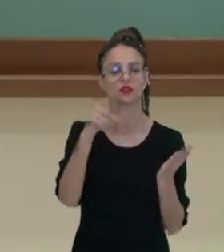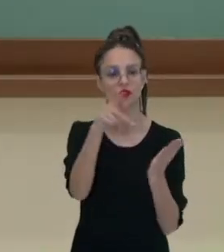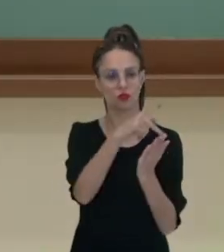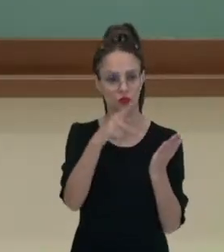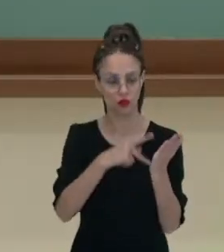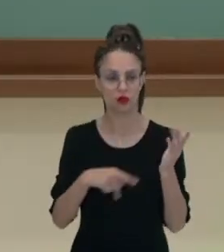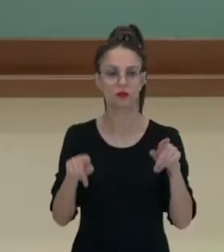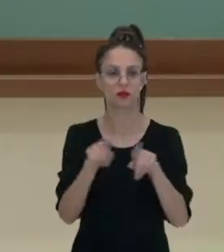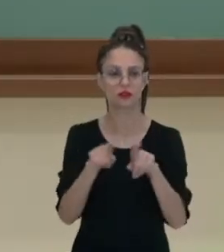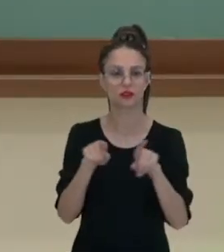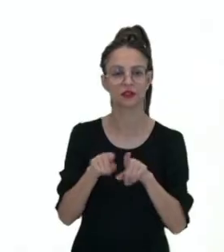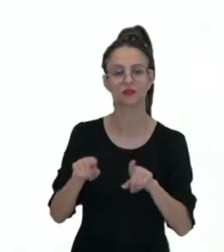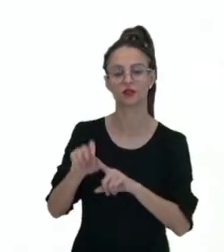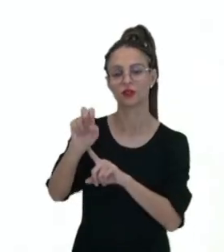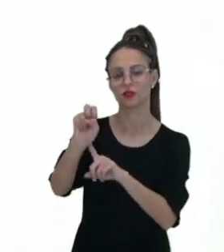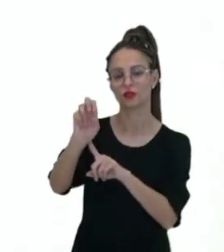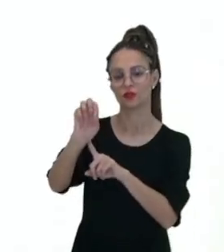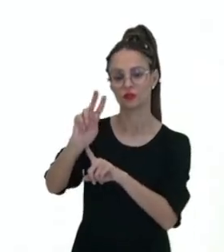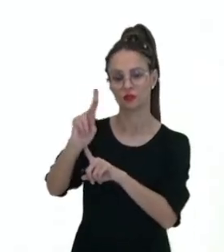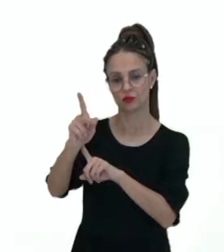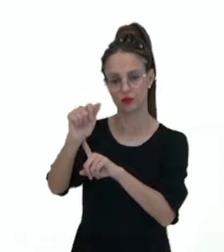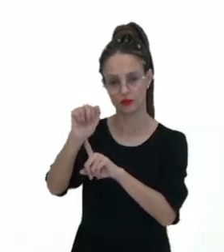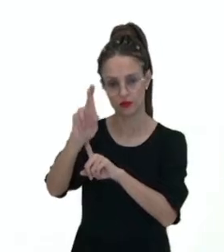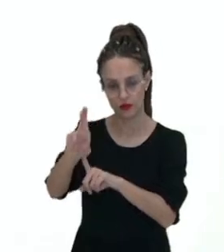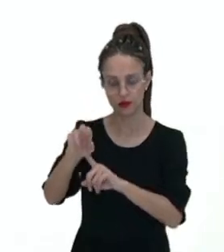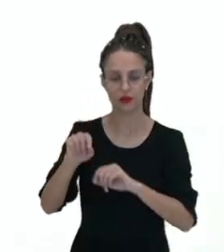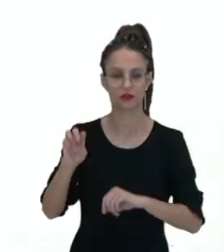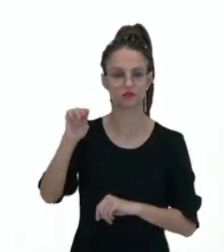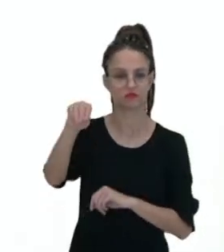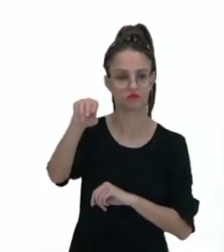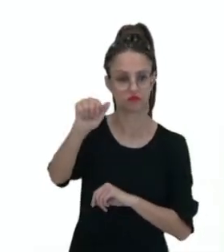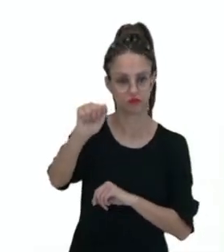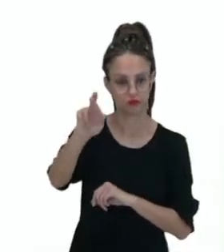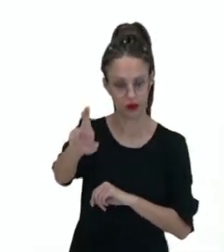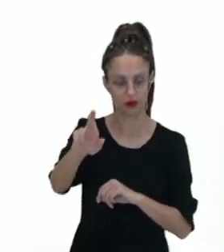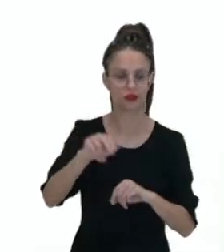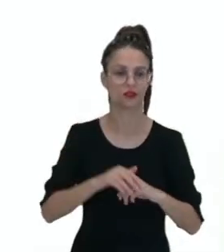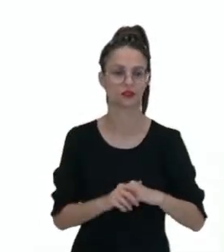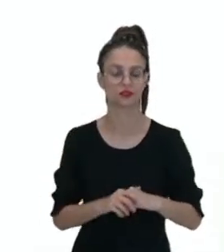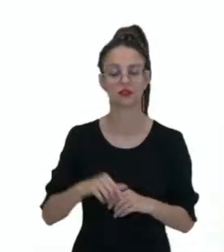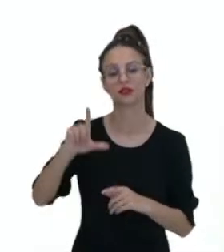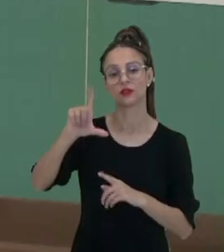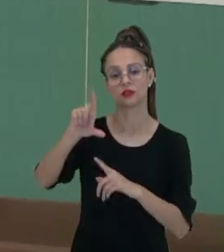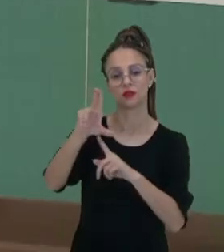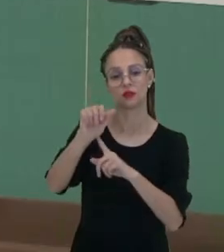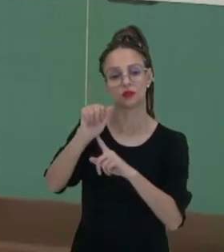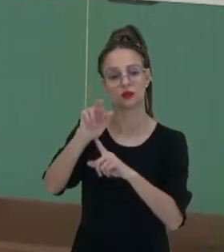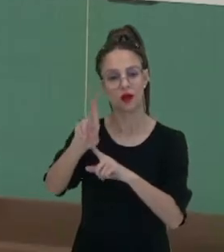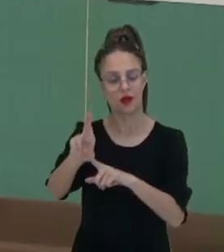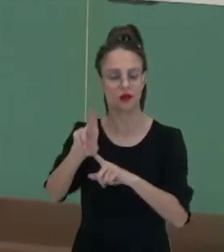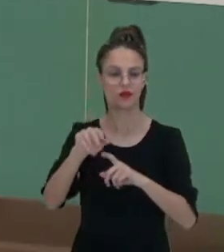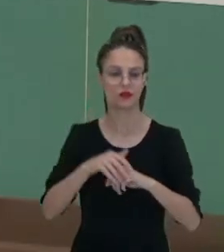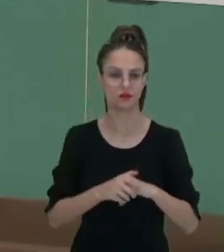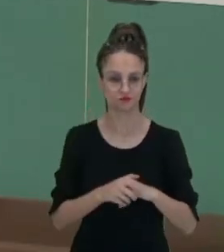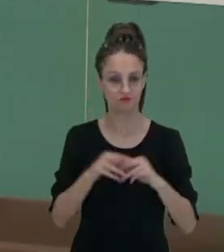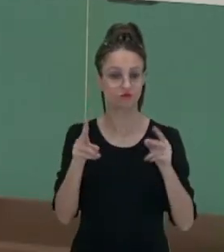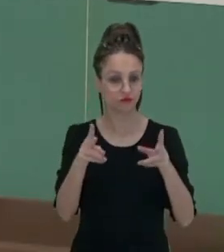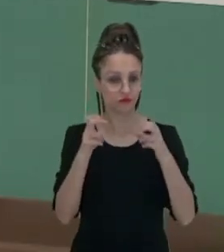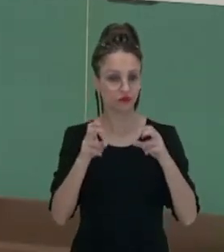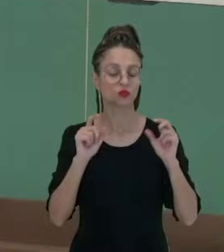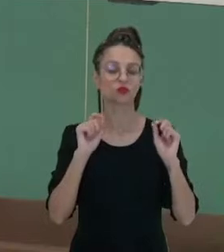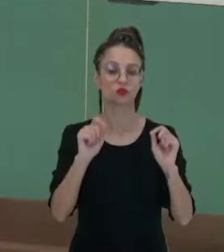né? Sonhar, mar, tá vendo? Luar, mar. Observe